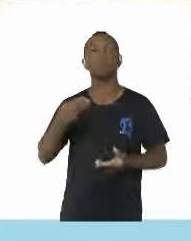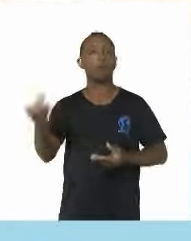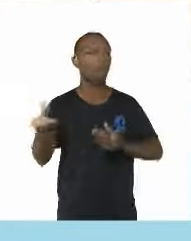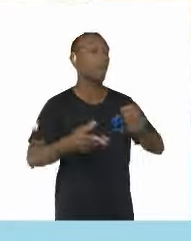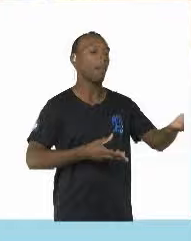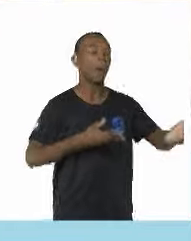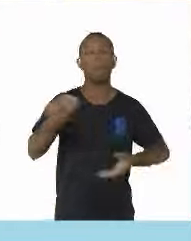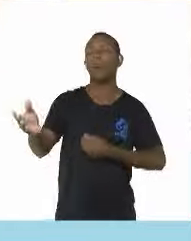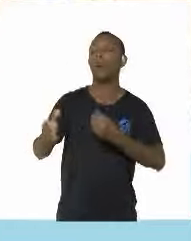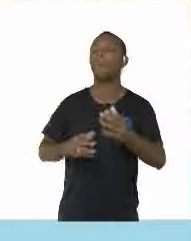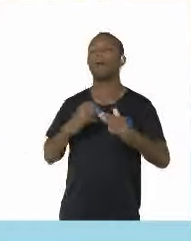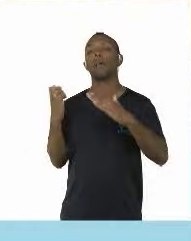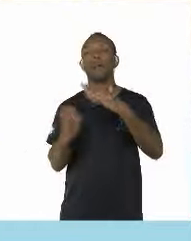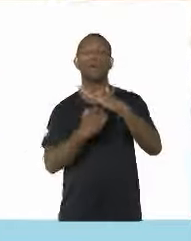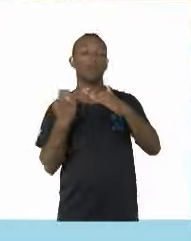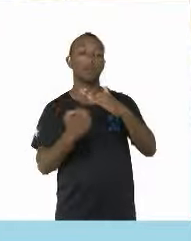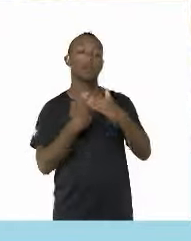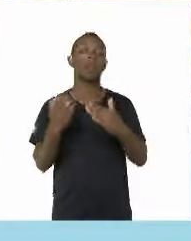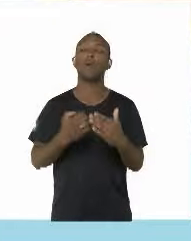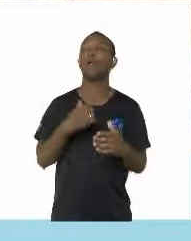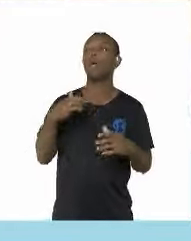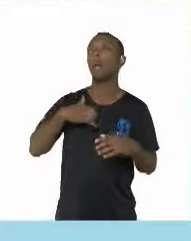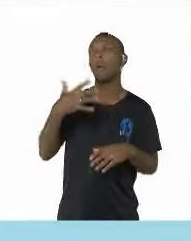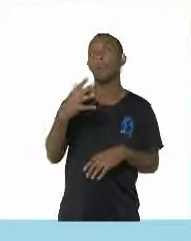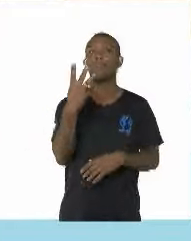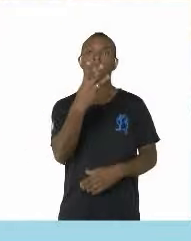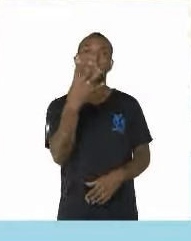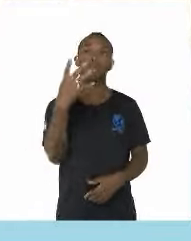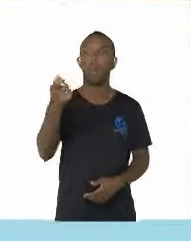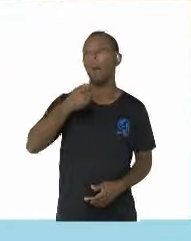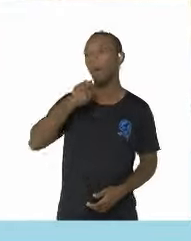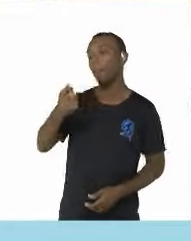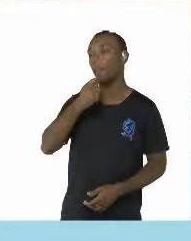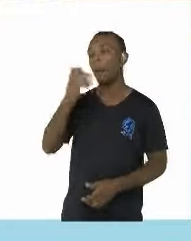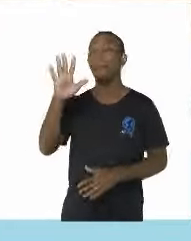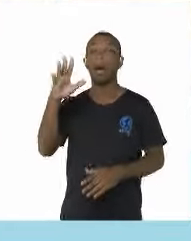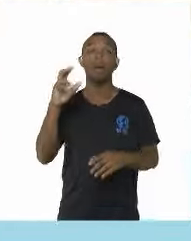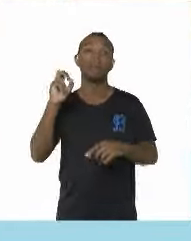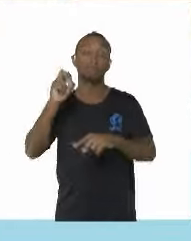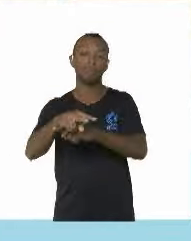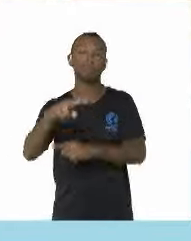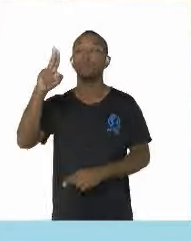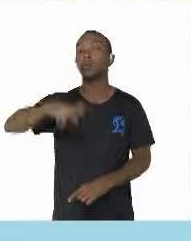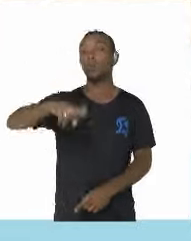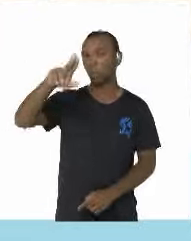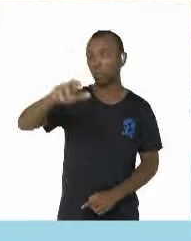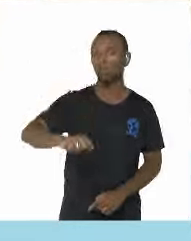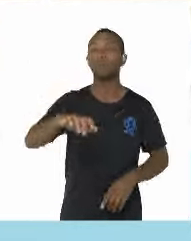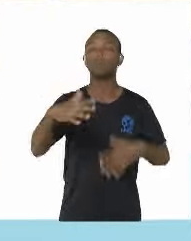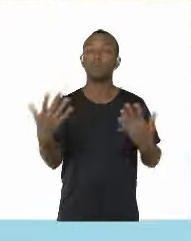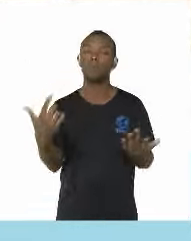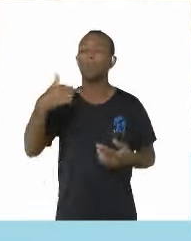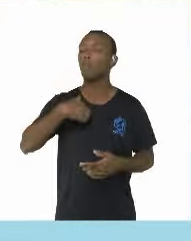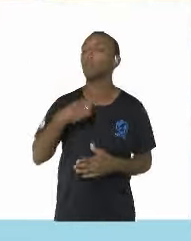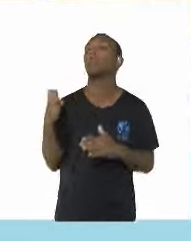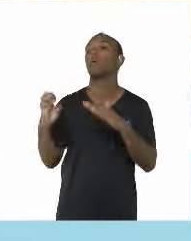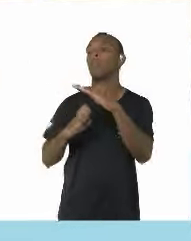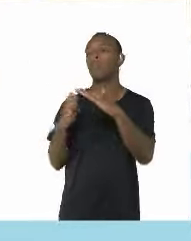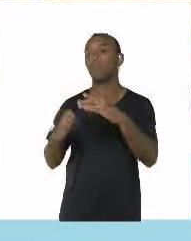empresa, fiz umas 3, 4 entrevistas. Então, empreender foi a forma que eu encontrei,